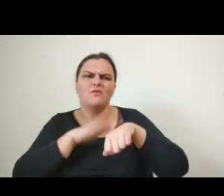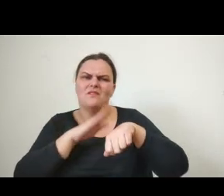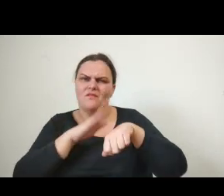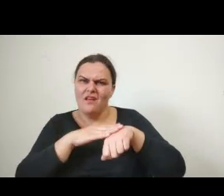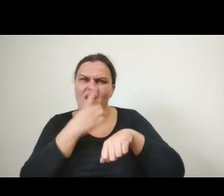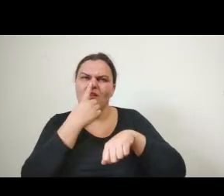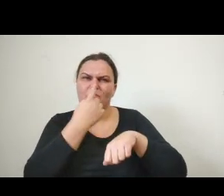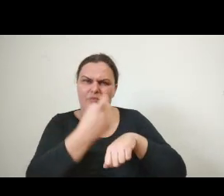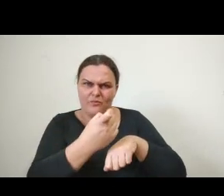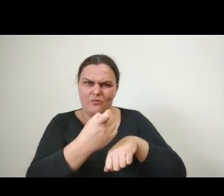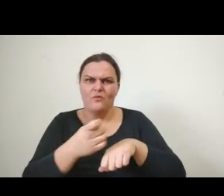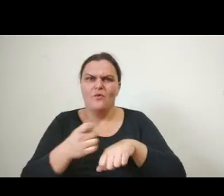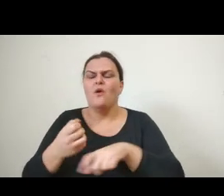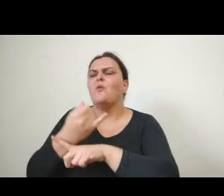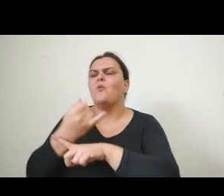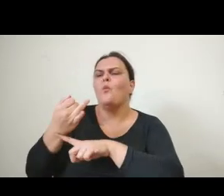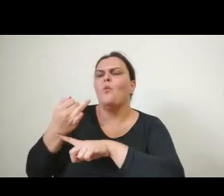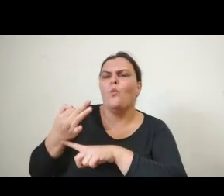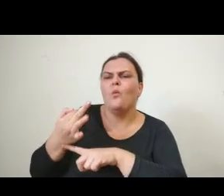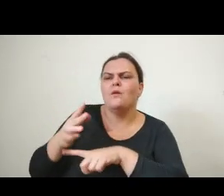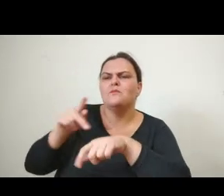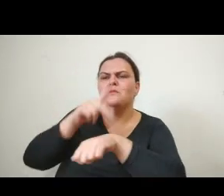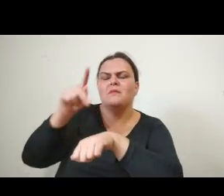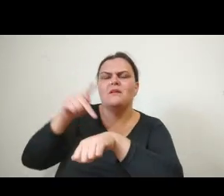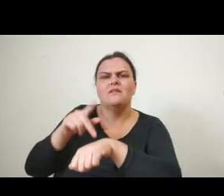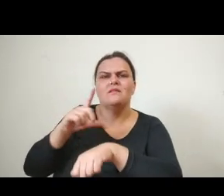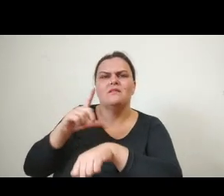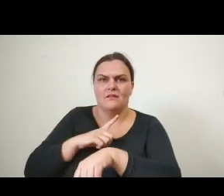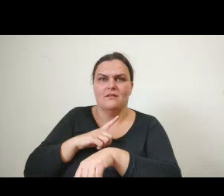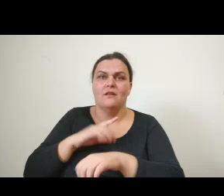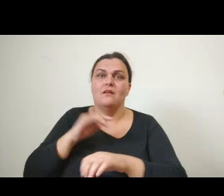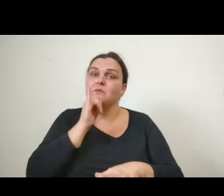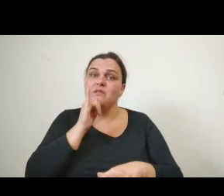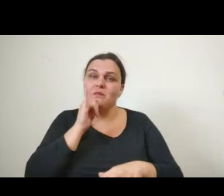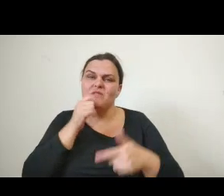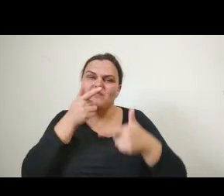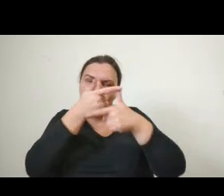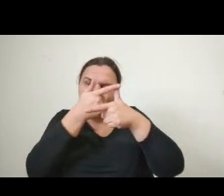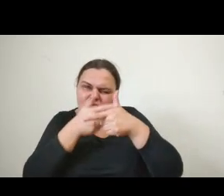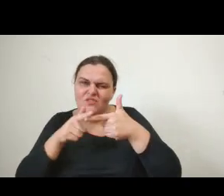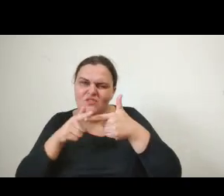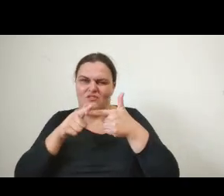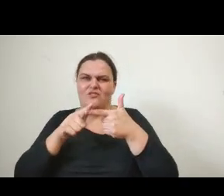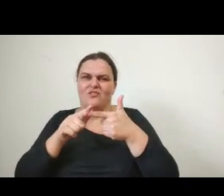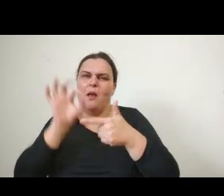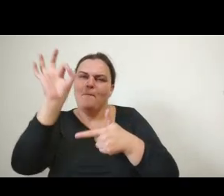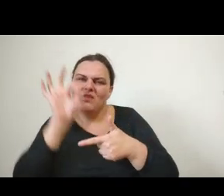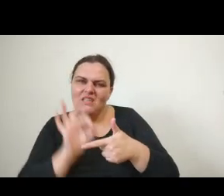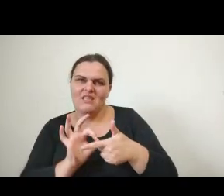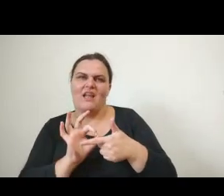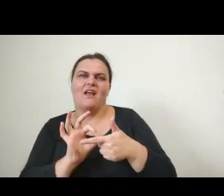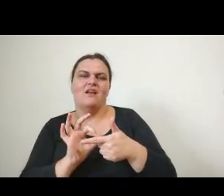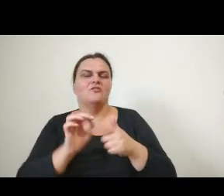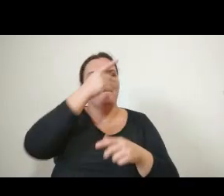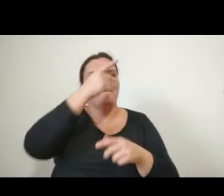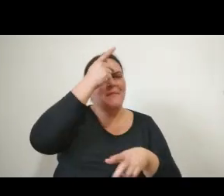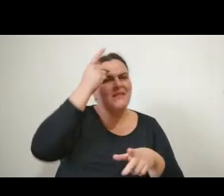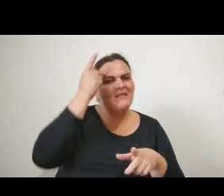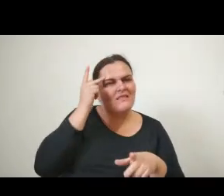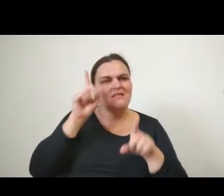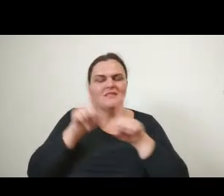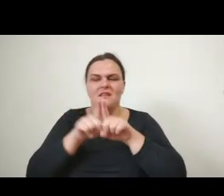caso, os Estados Unidos estaria à frente da China, mas, né, ainda assim, temos, né,